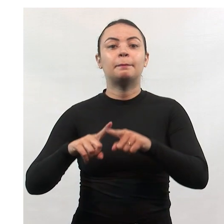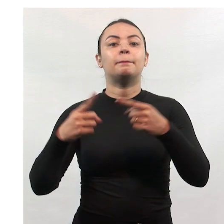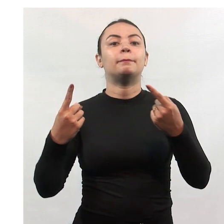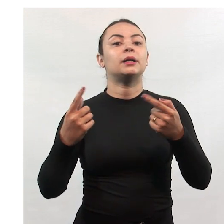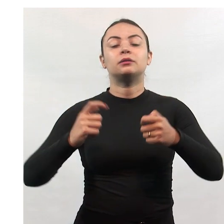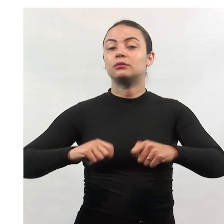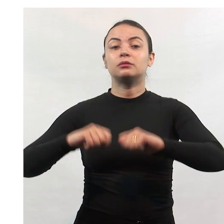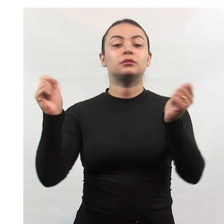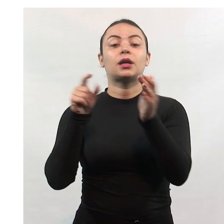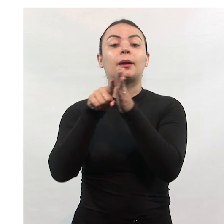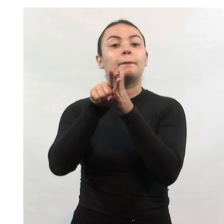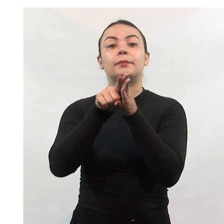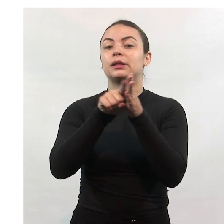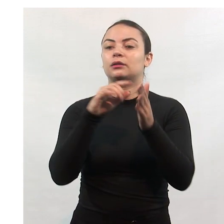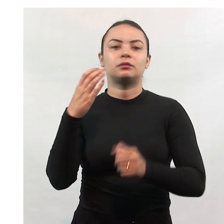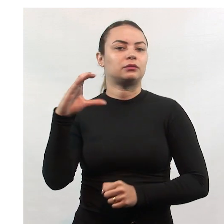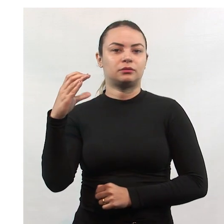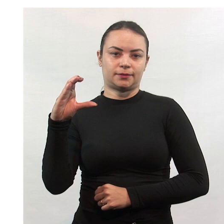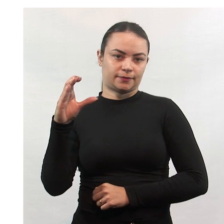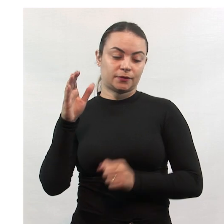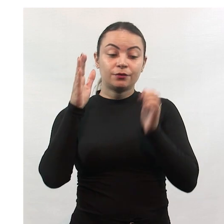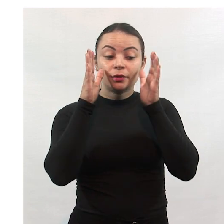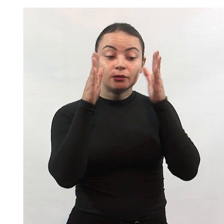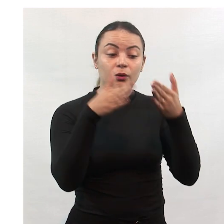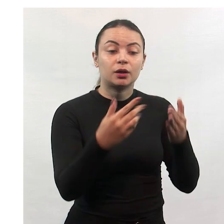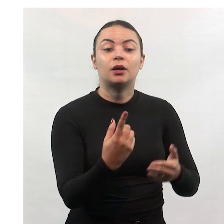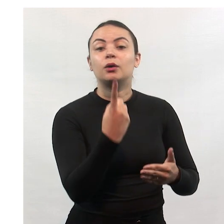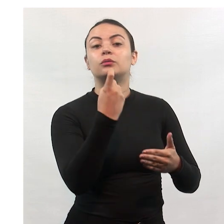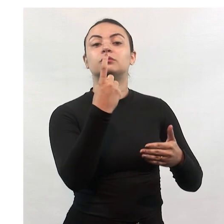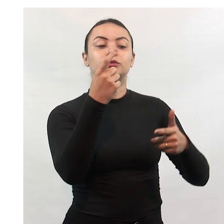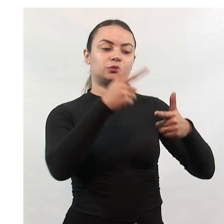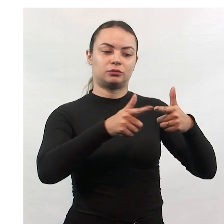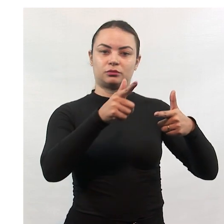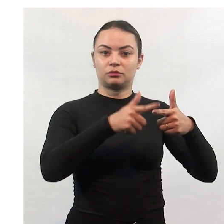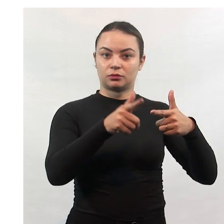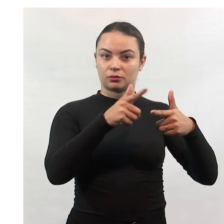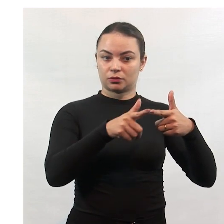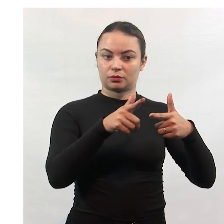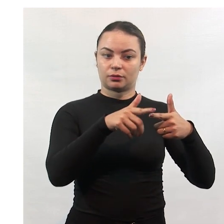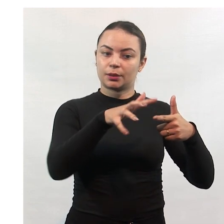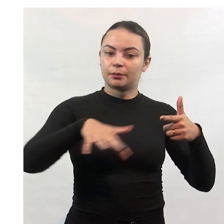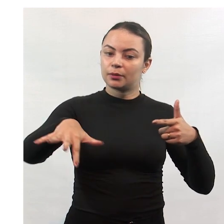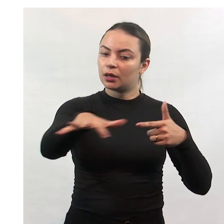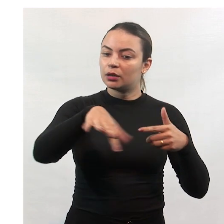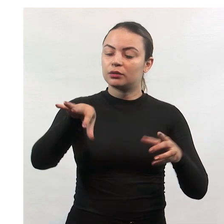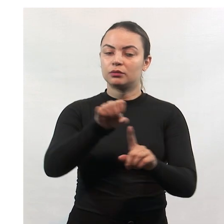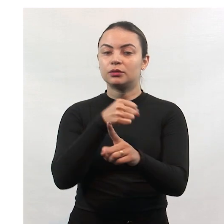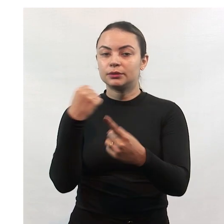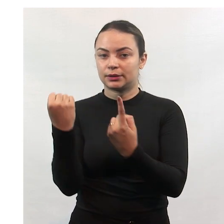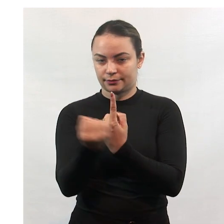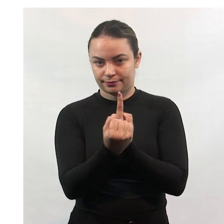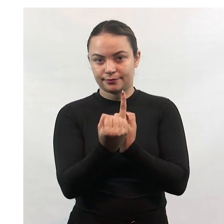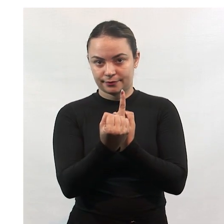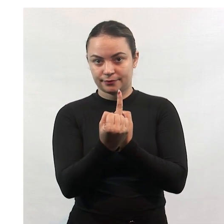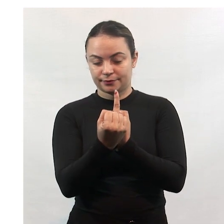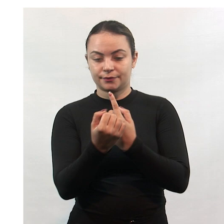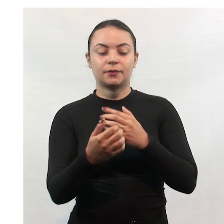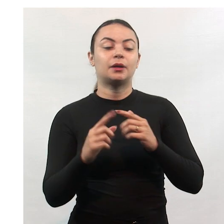um problema, então eles serão problemas diferentes que servem para compreender a noção